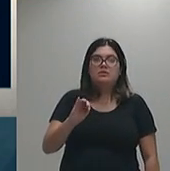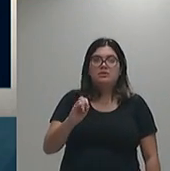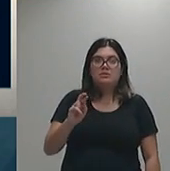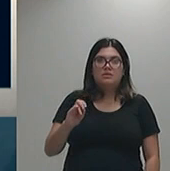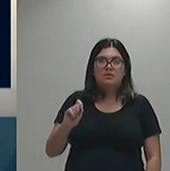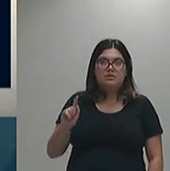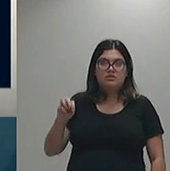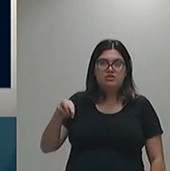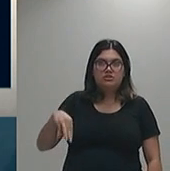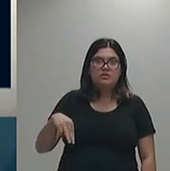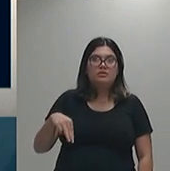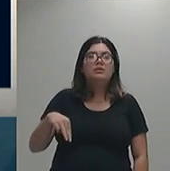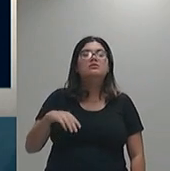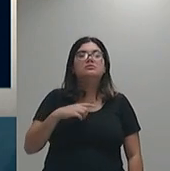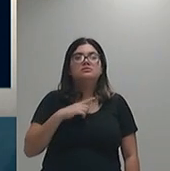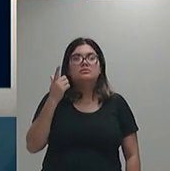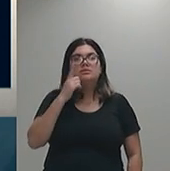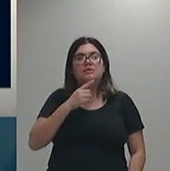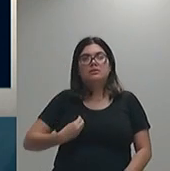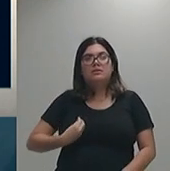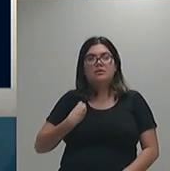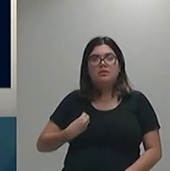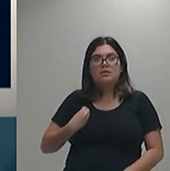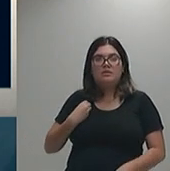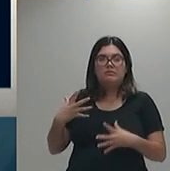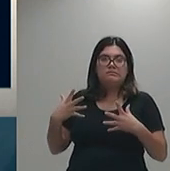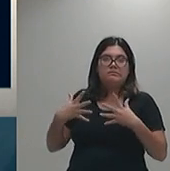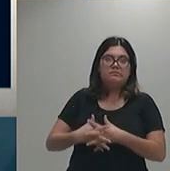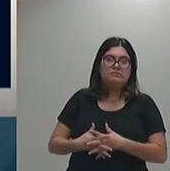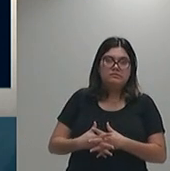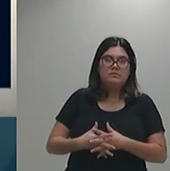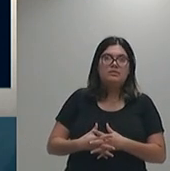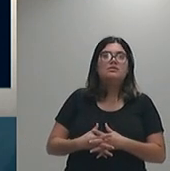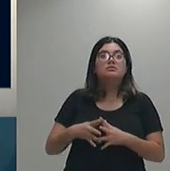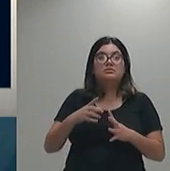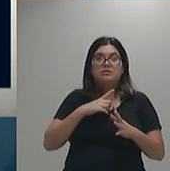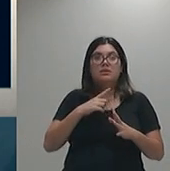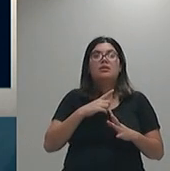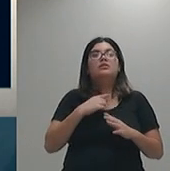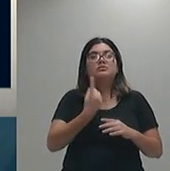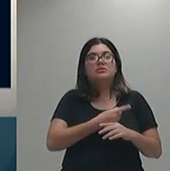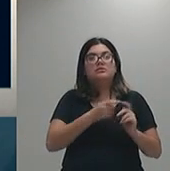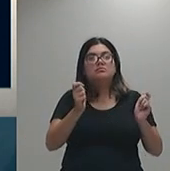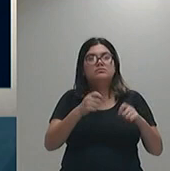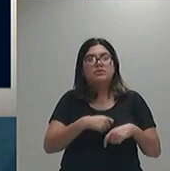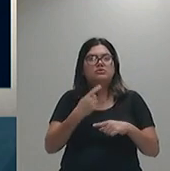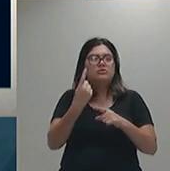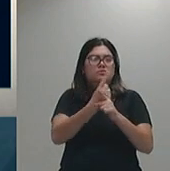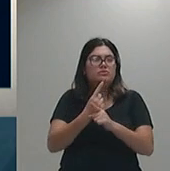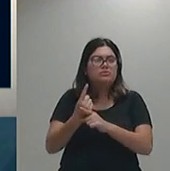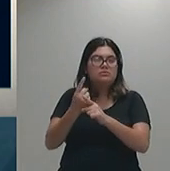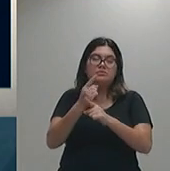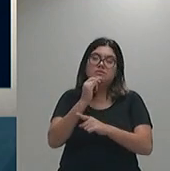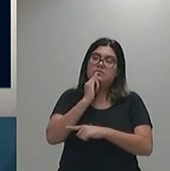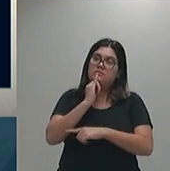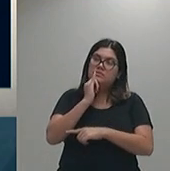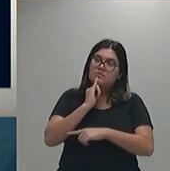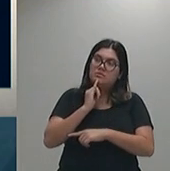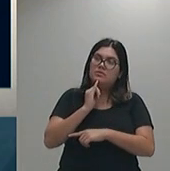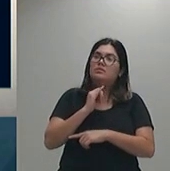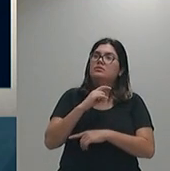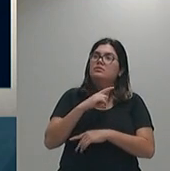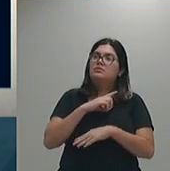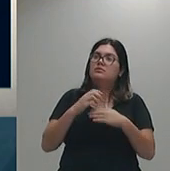no presente conflito apresenta a complexa não se podendo valer simplesmente por exemplo da regra de litispendência conexão